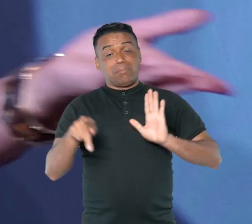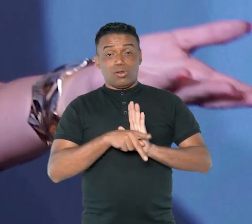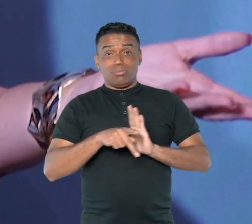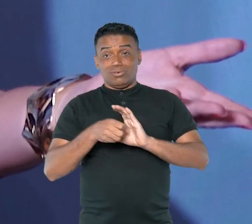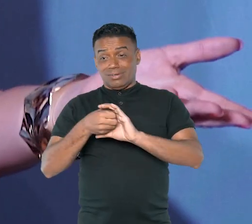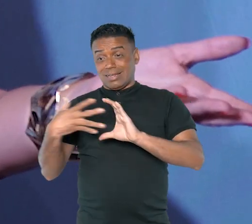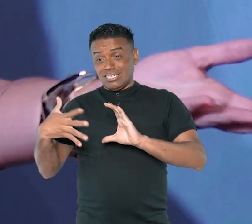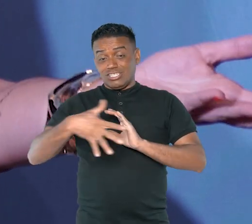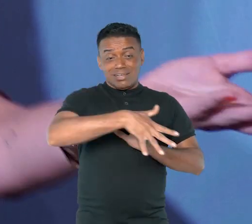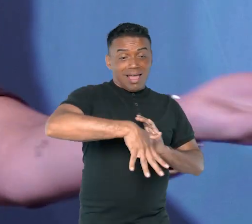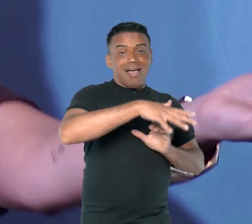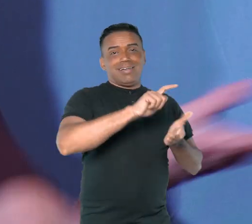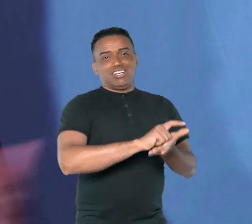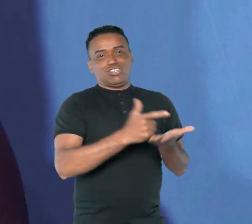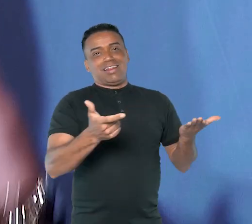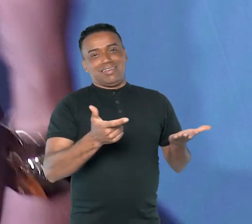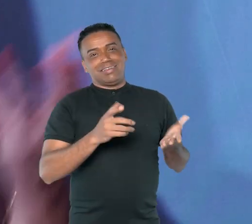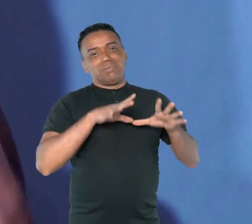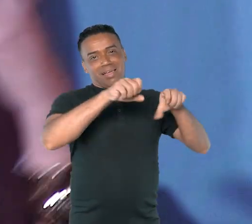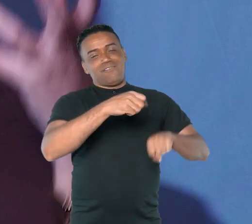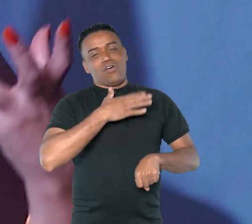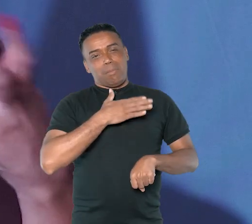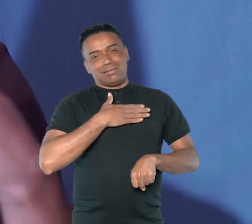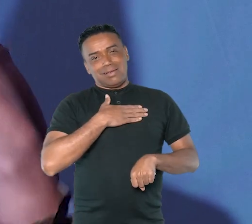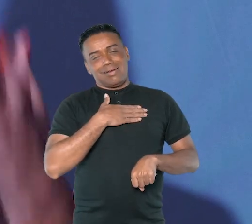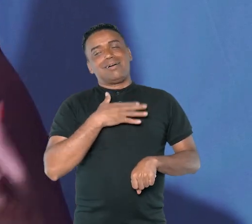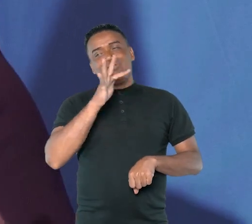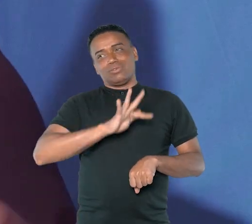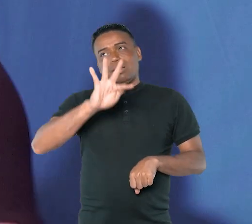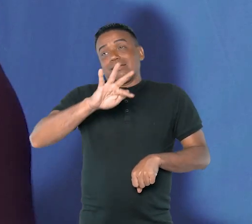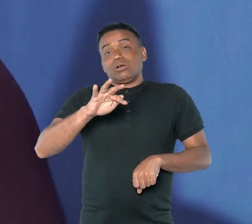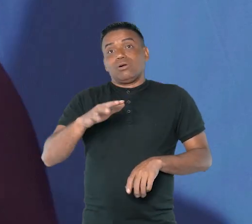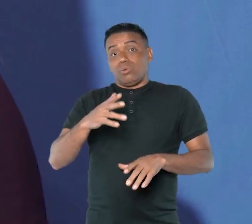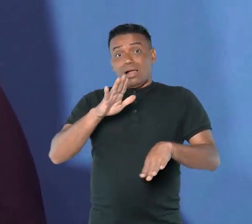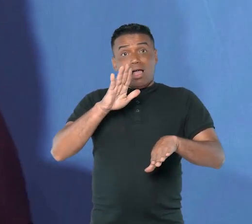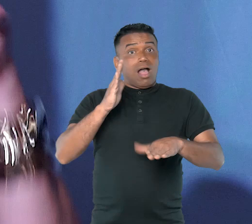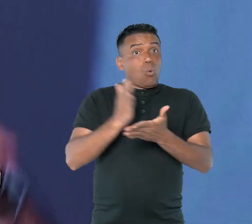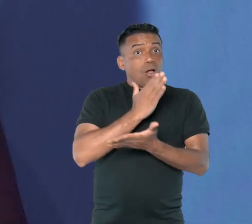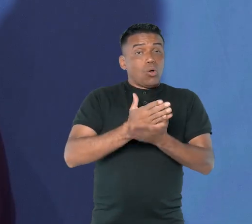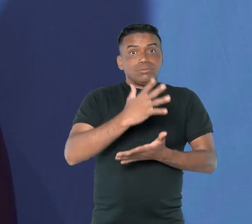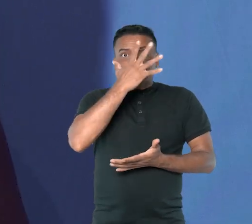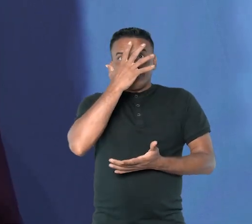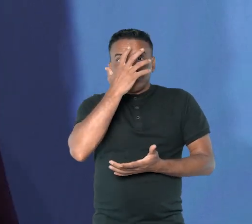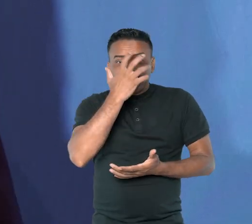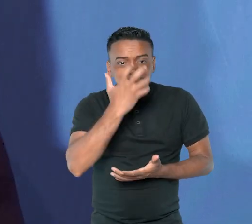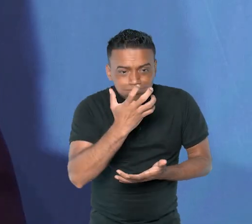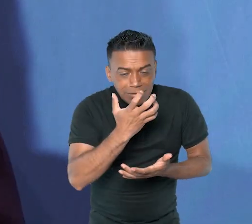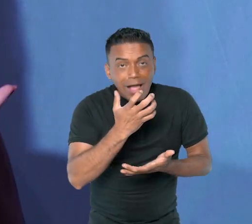característica do jornalismo, né? Alguma coisa me convoca e eu escrevo sobre ela, e aí eu insiro